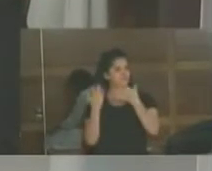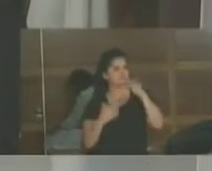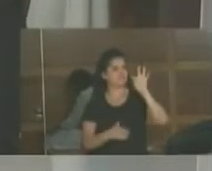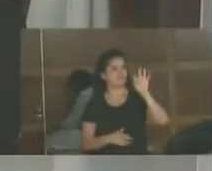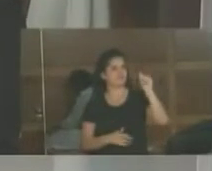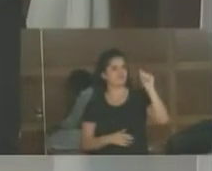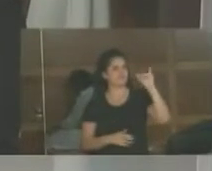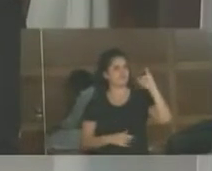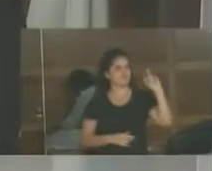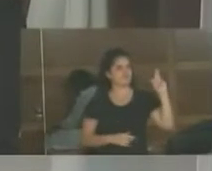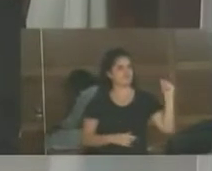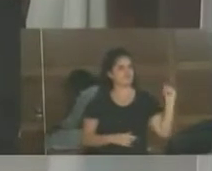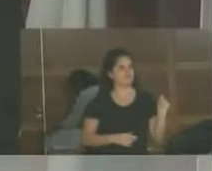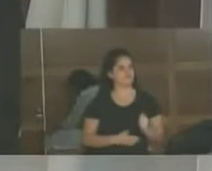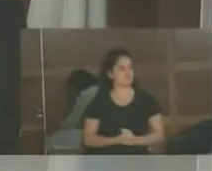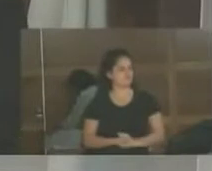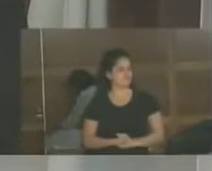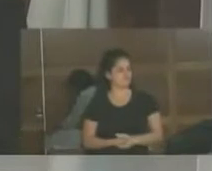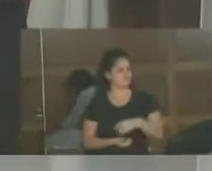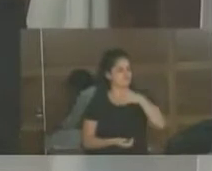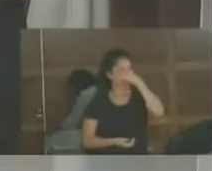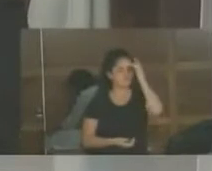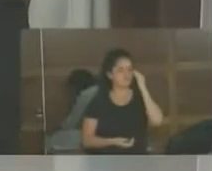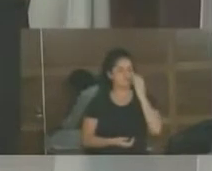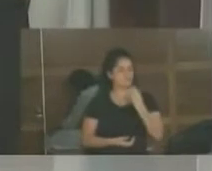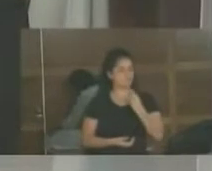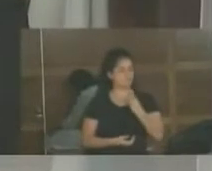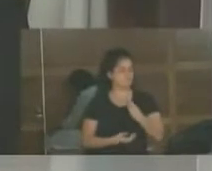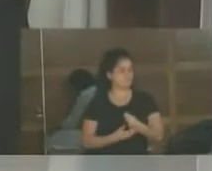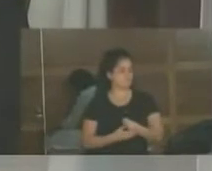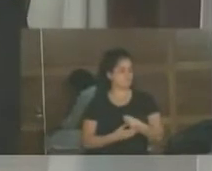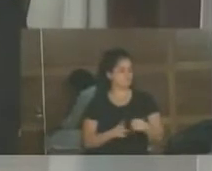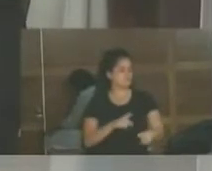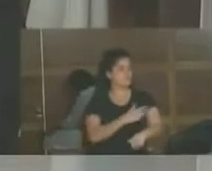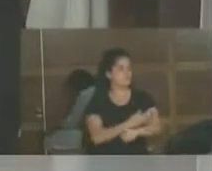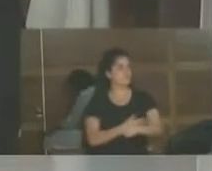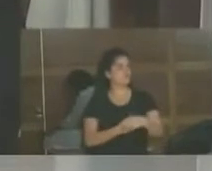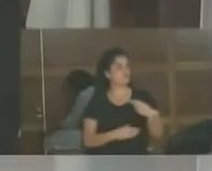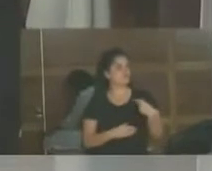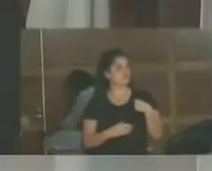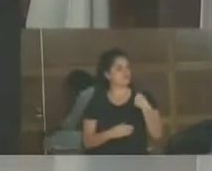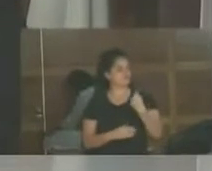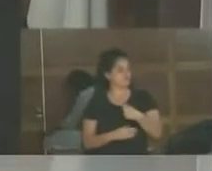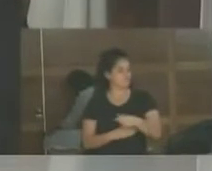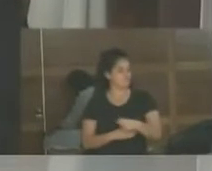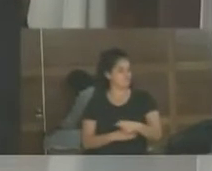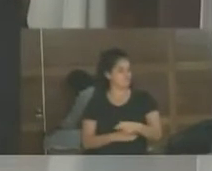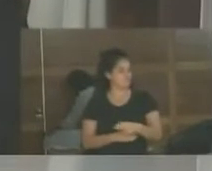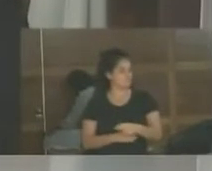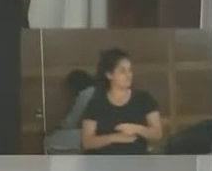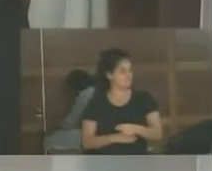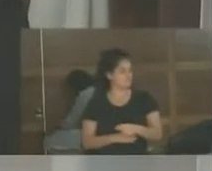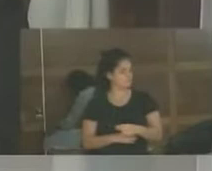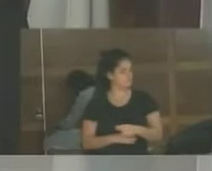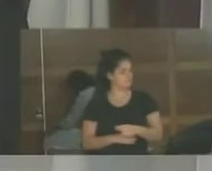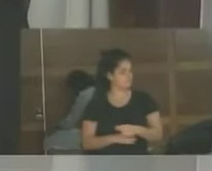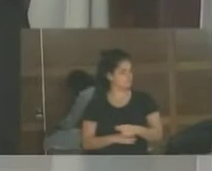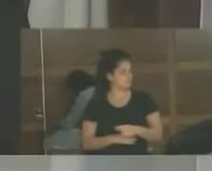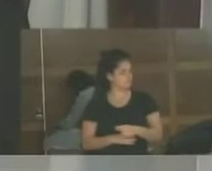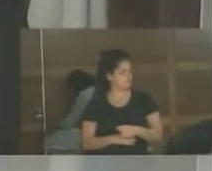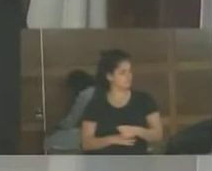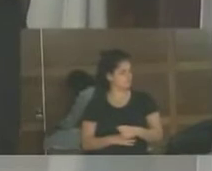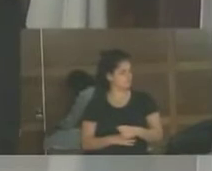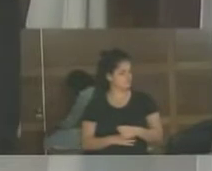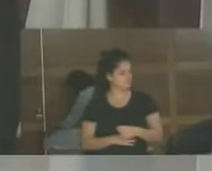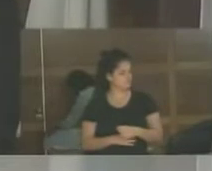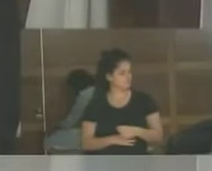pessoa extremamente atenciosa, educada. Ontem eu estive lá para saber em que pé estavam essas solicitações